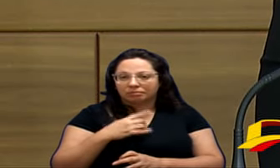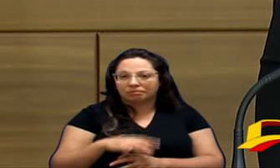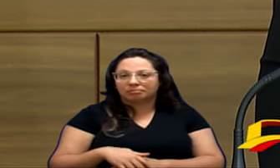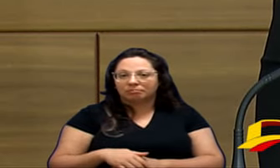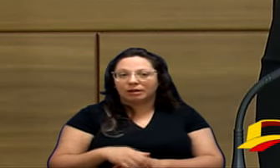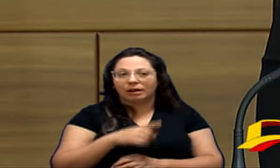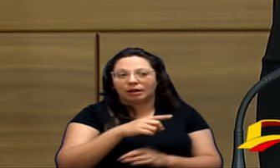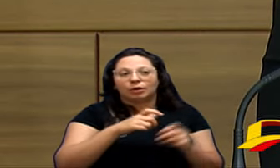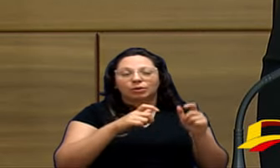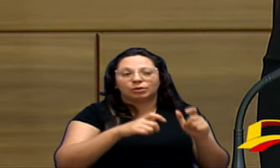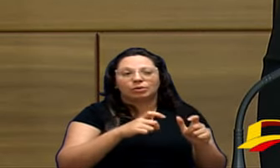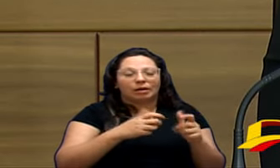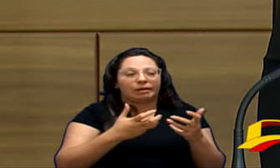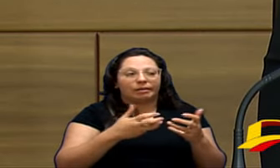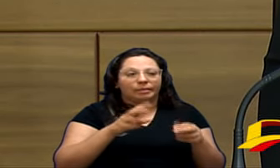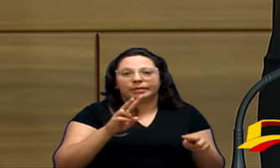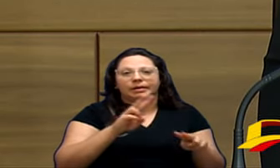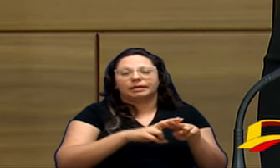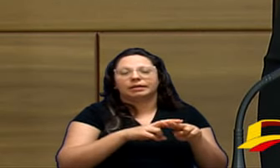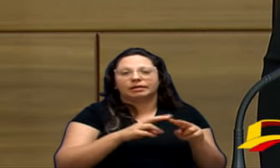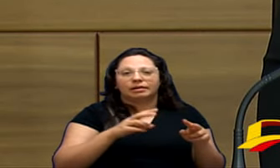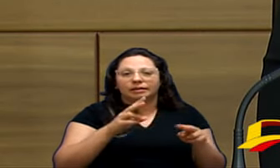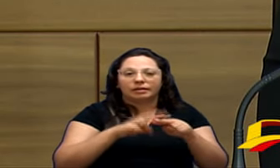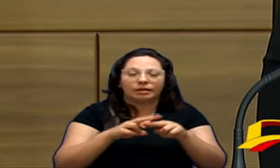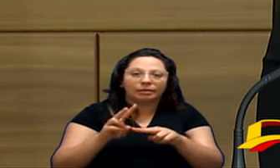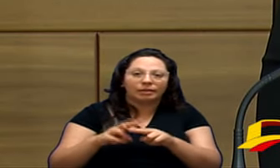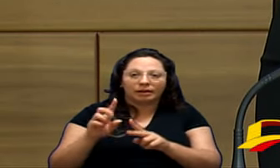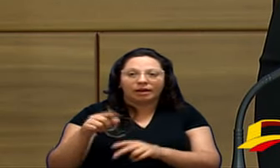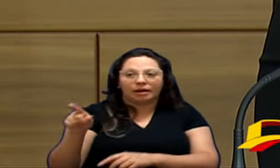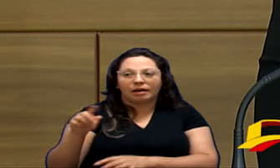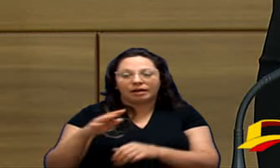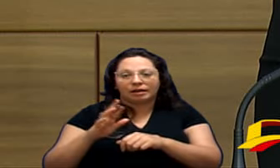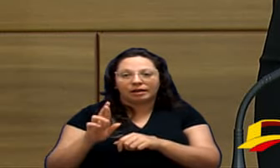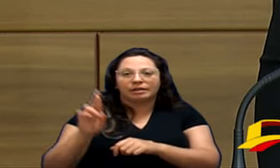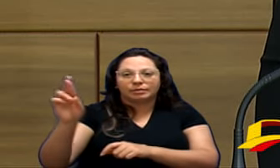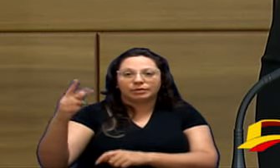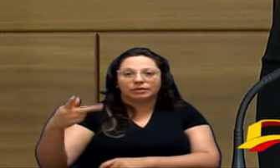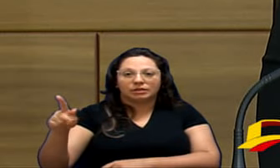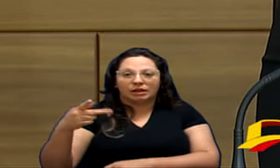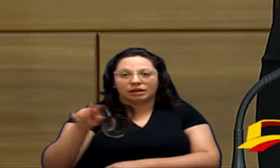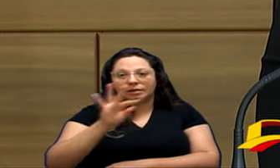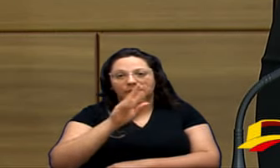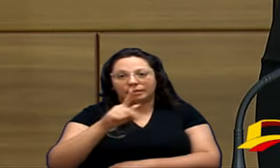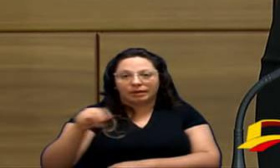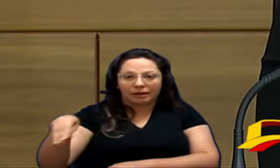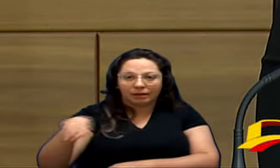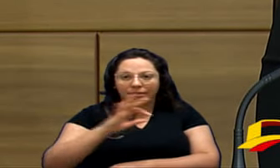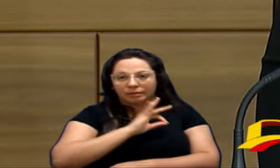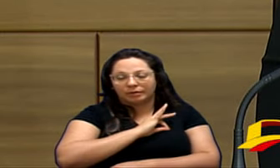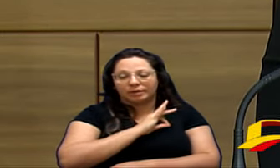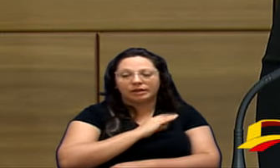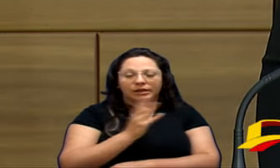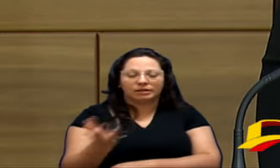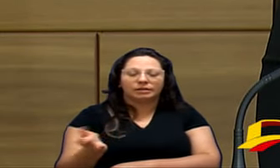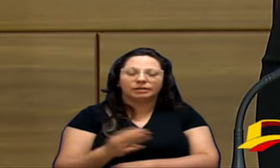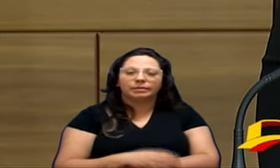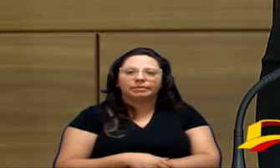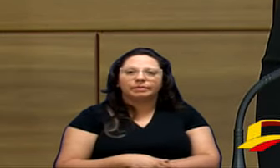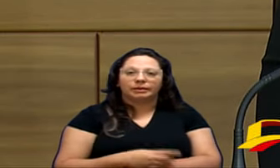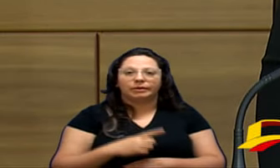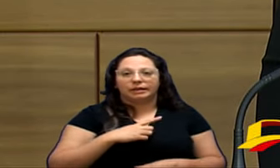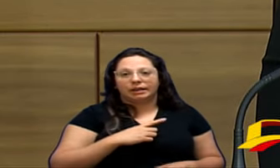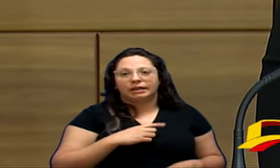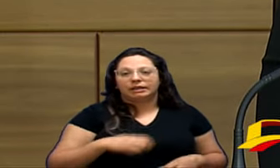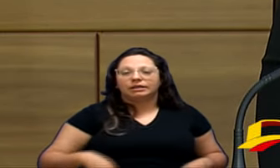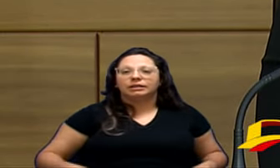região a fim de prender criminosos isso é competência da polícia militar Então dentro da nossa realidade tá muito bem subdividido né até